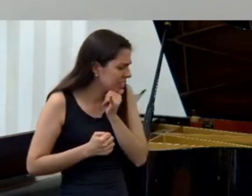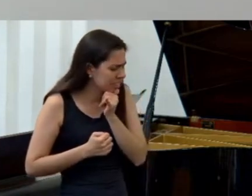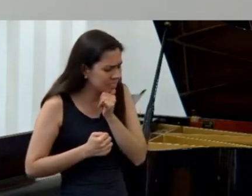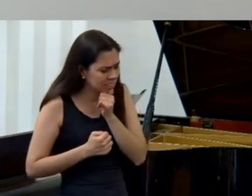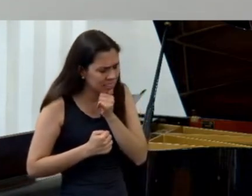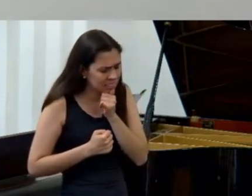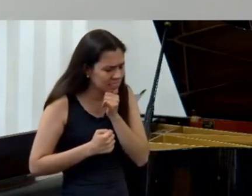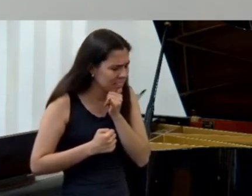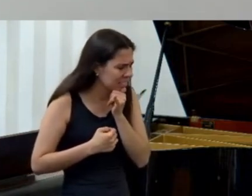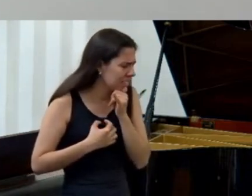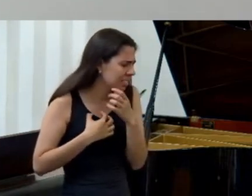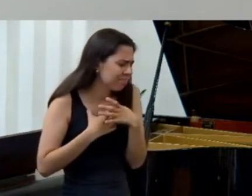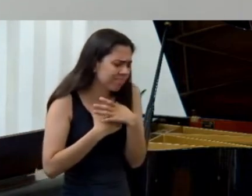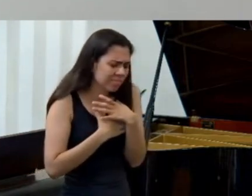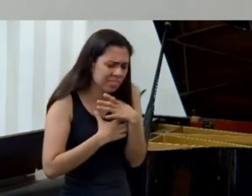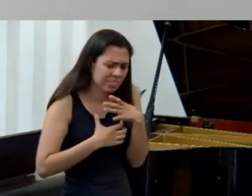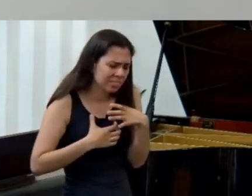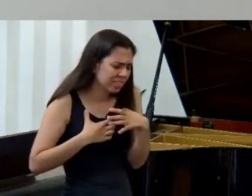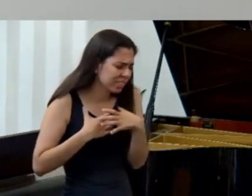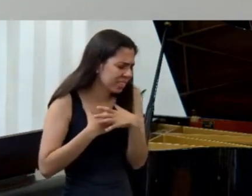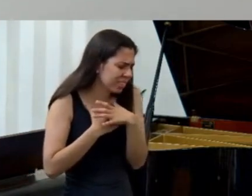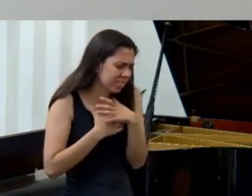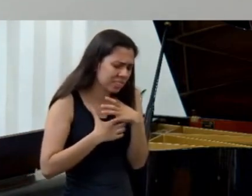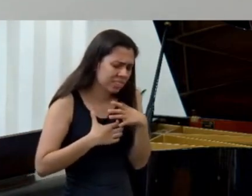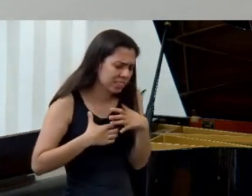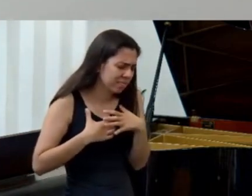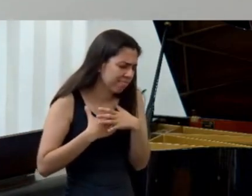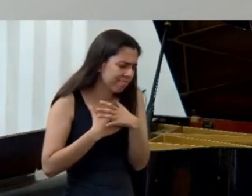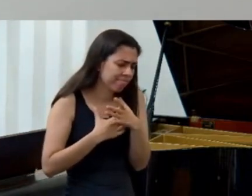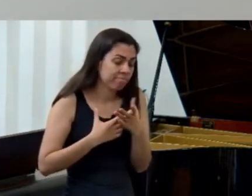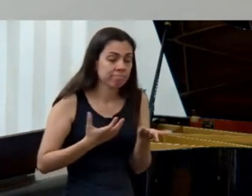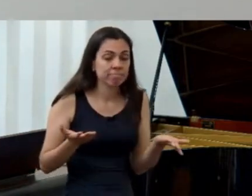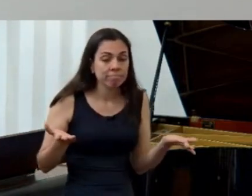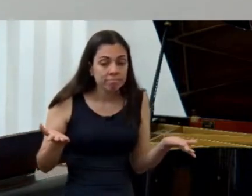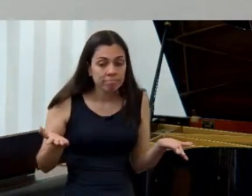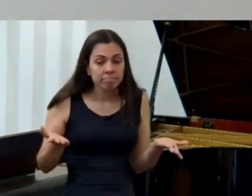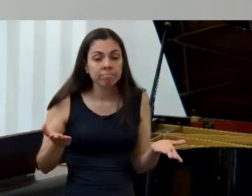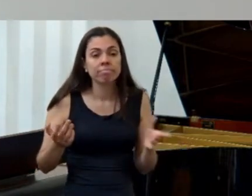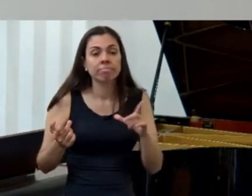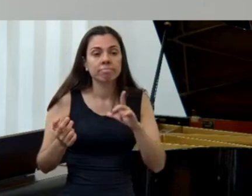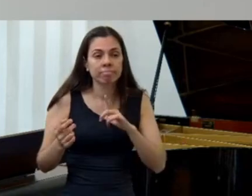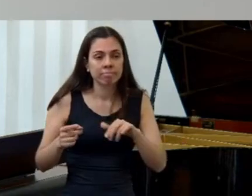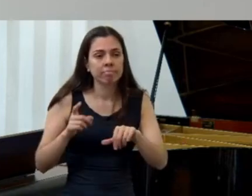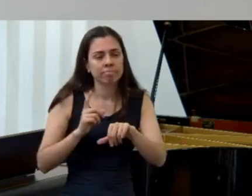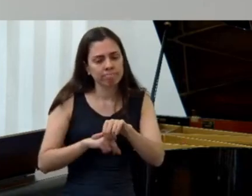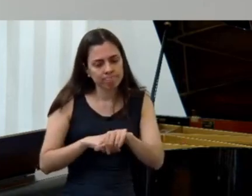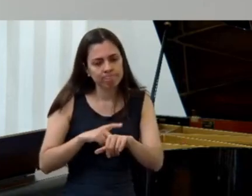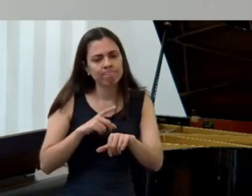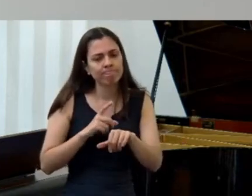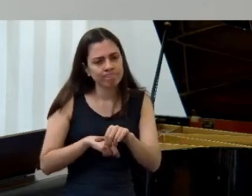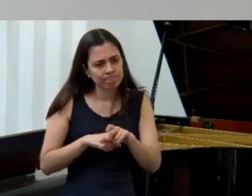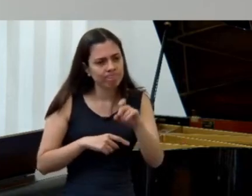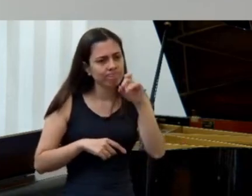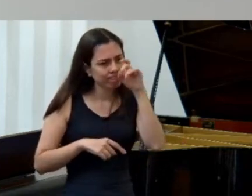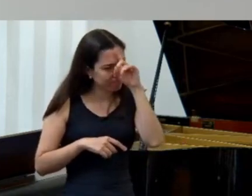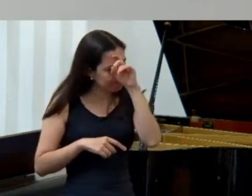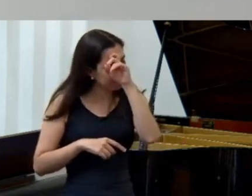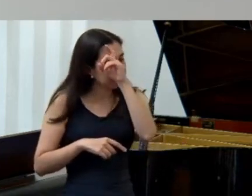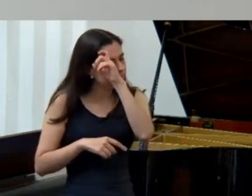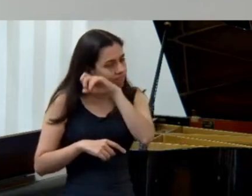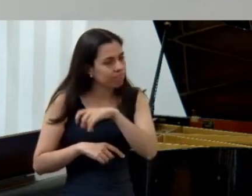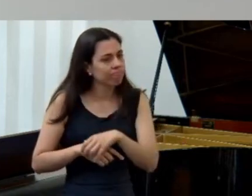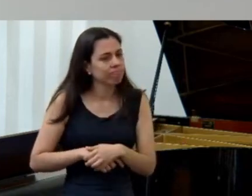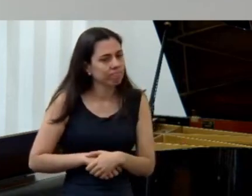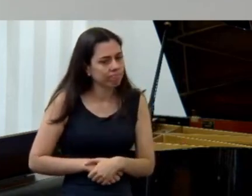está enfrentando angústia. E existem momentos na nossa vida que nós somos tomados por esses